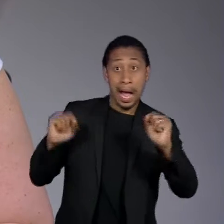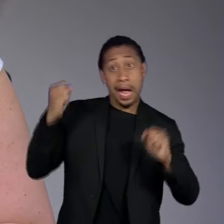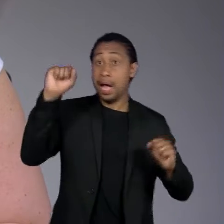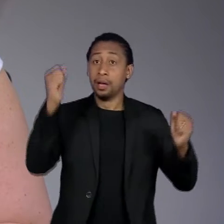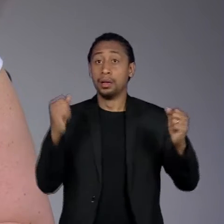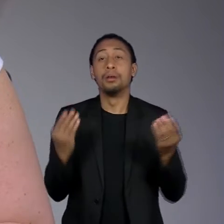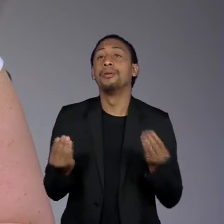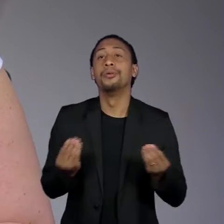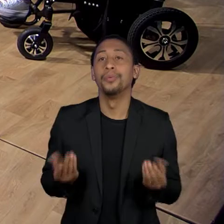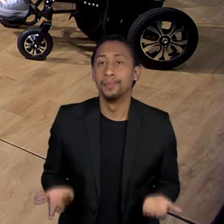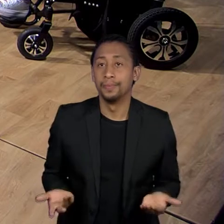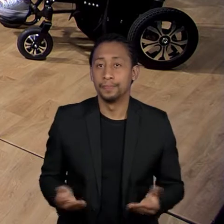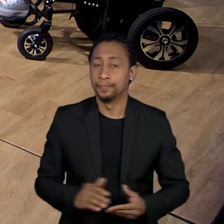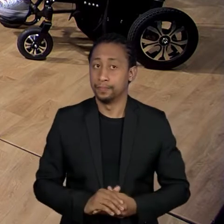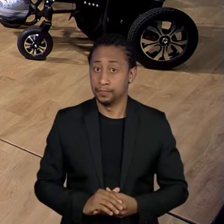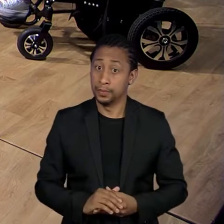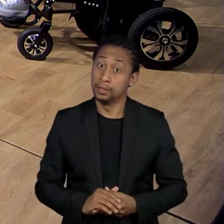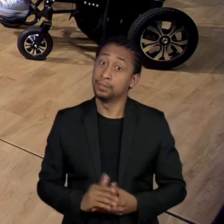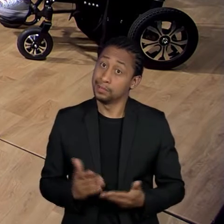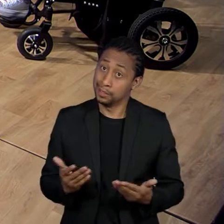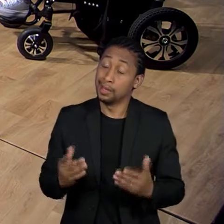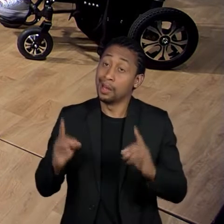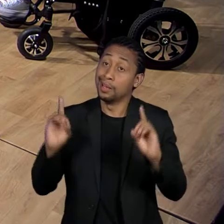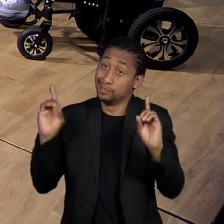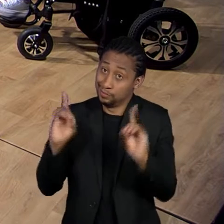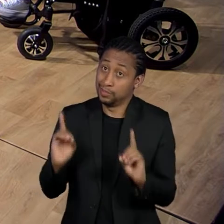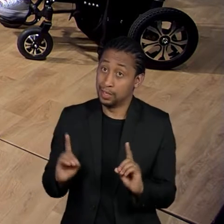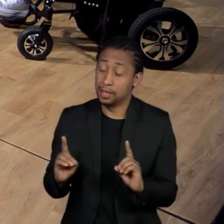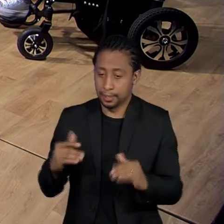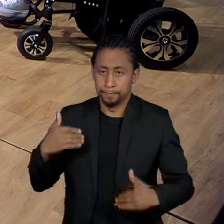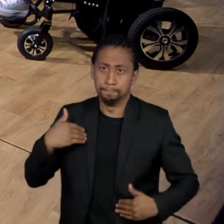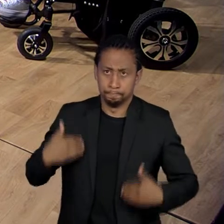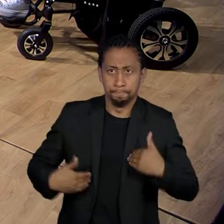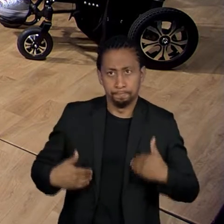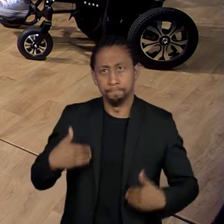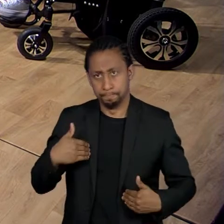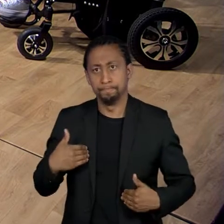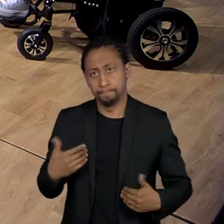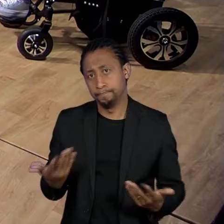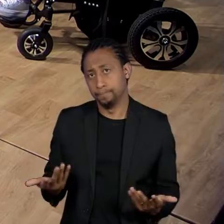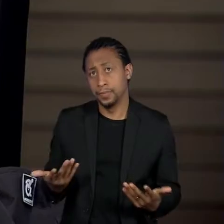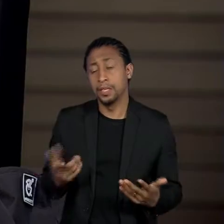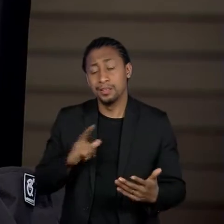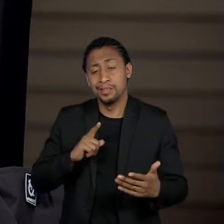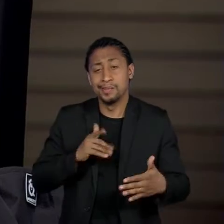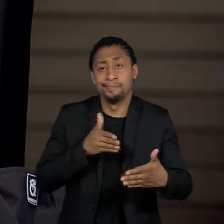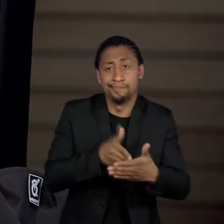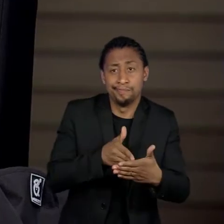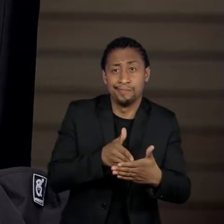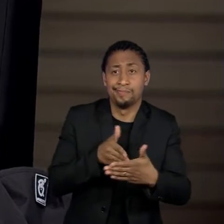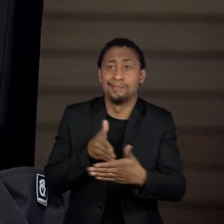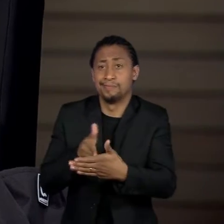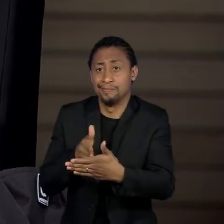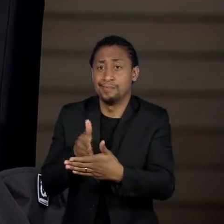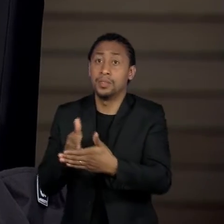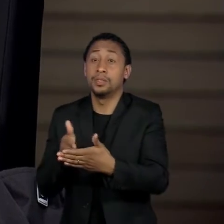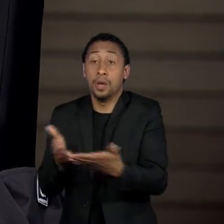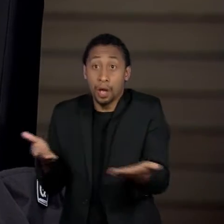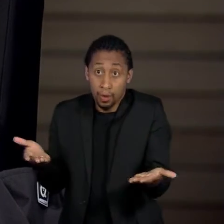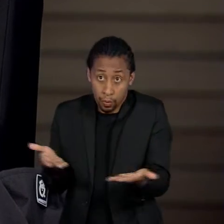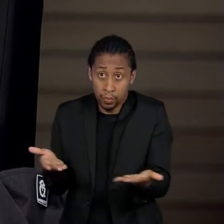deficiência física mesmo, ela tem os seus entraves de profissionais até